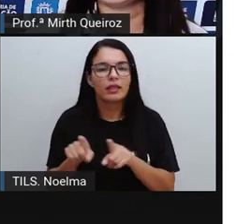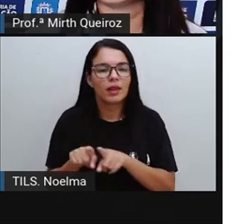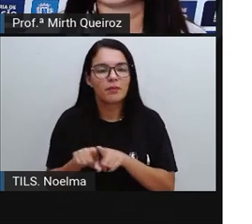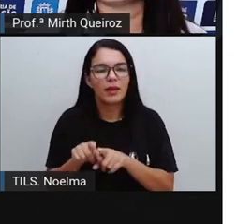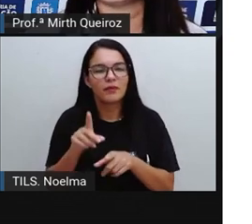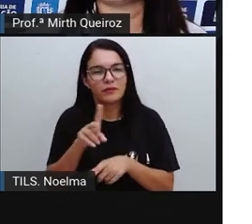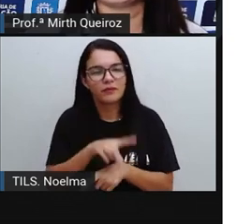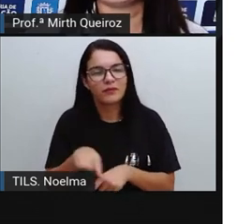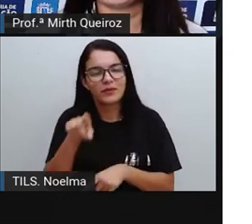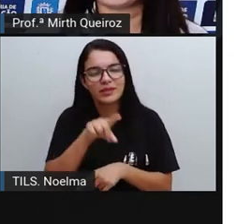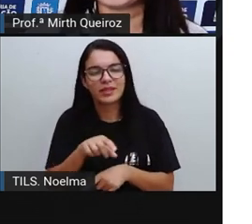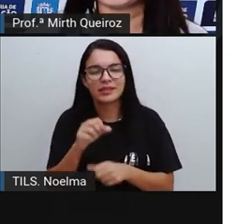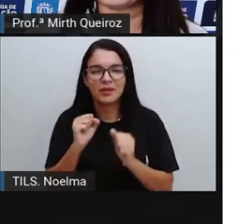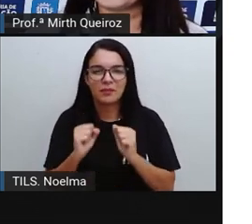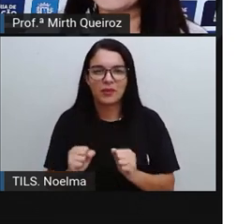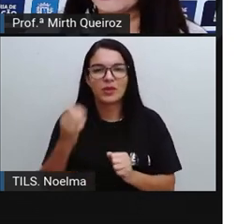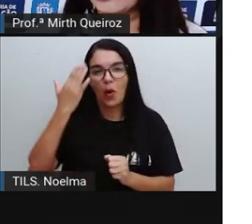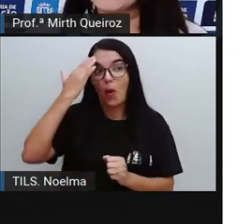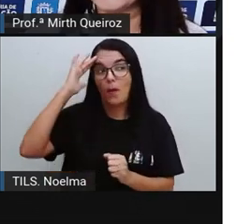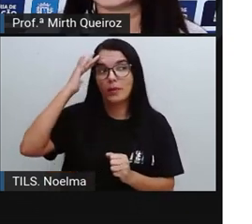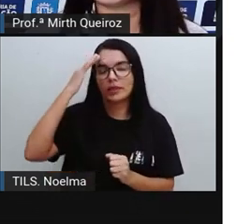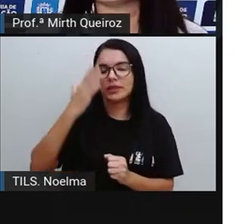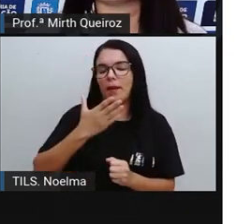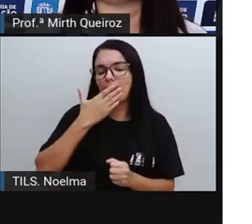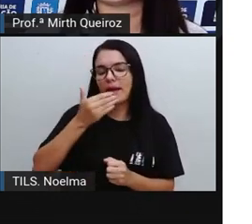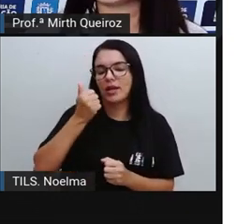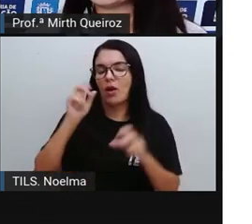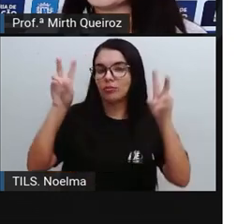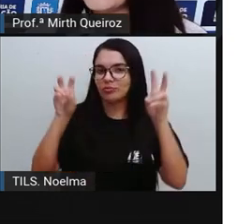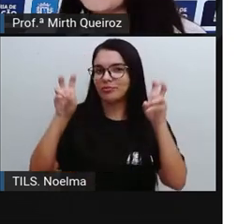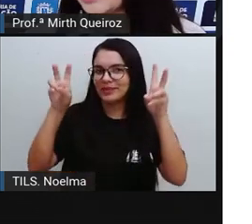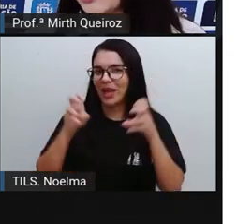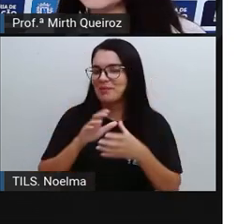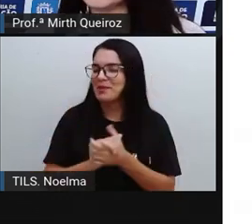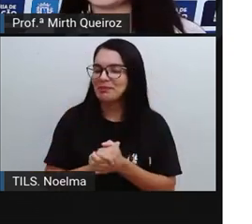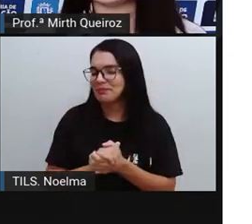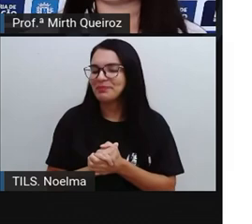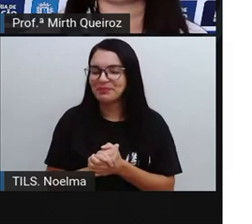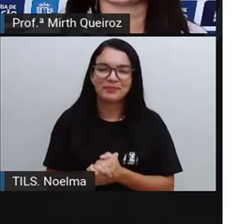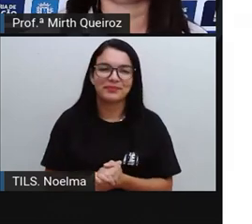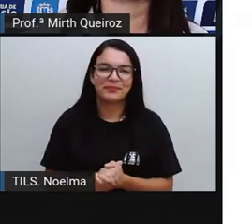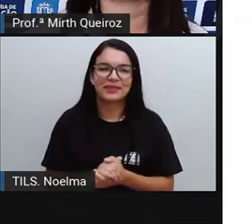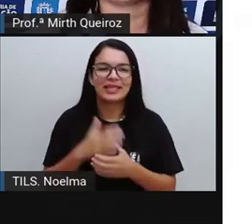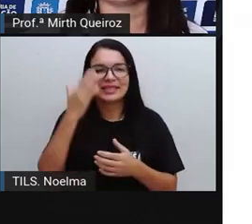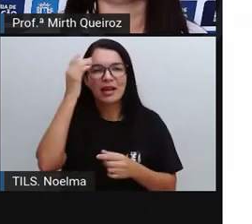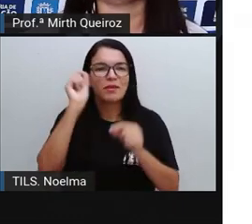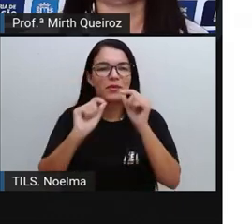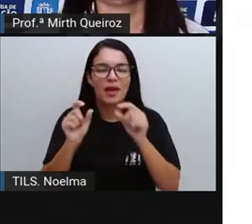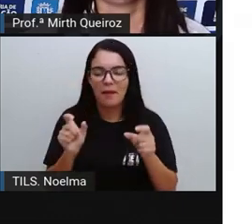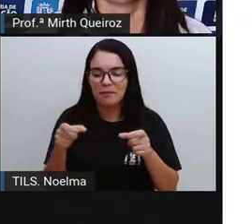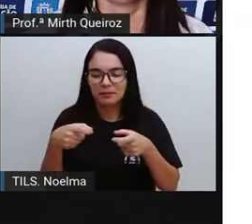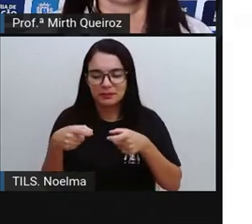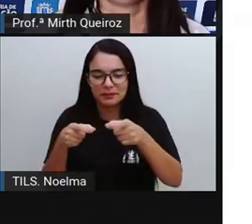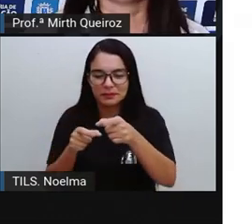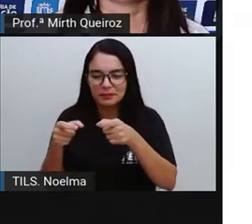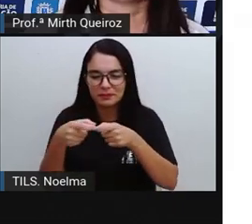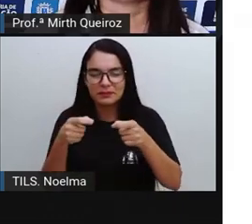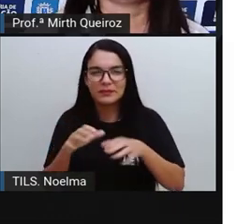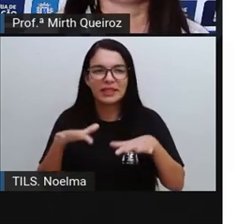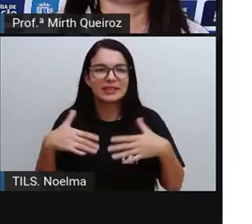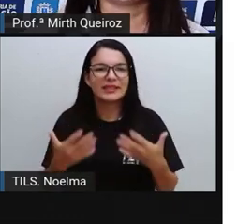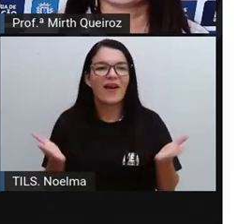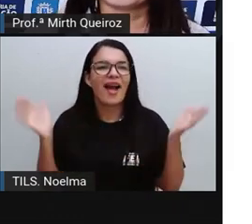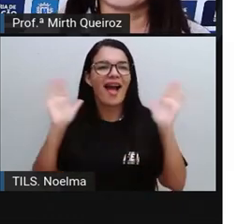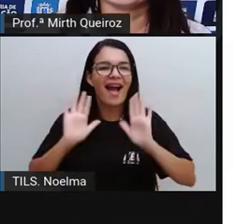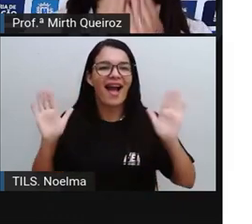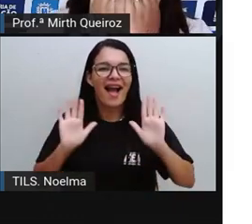assim vocês vão compreender melhor o assunto, vão entender melhor sobre o mosaico, certo? Bom, gente, a gente